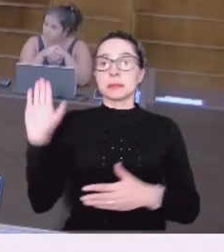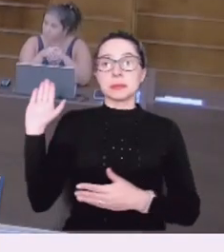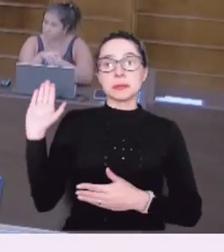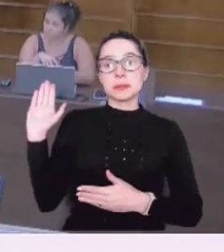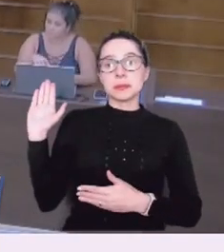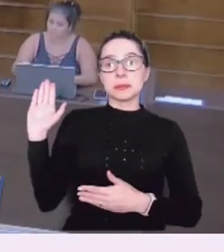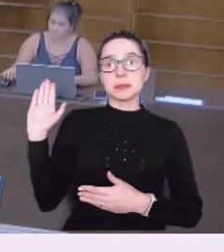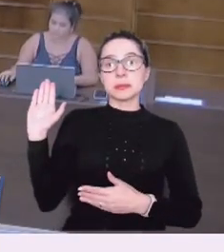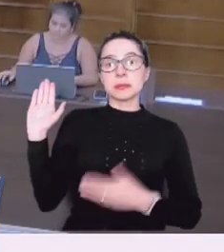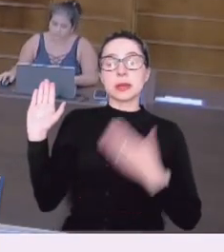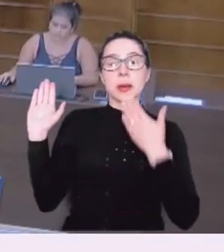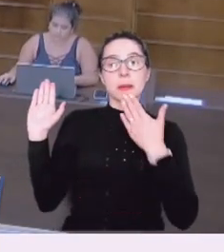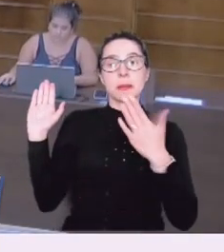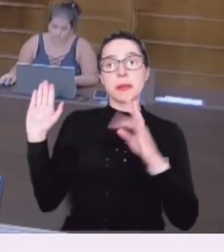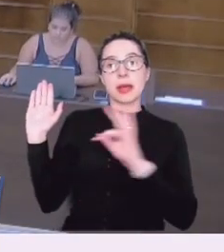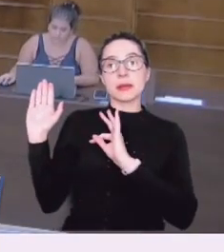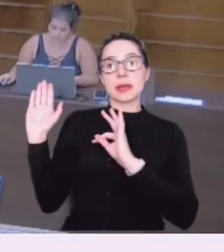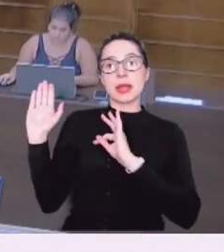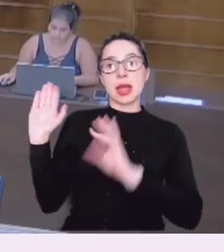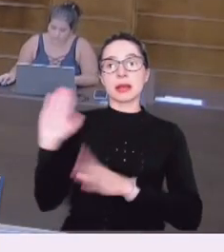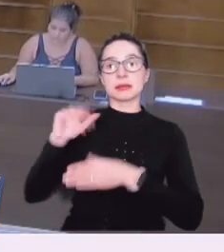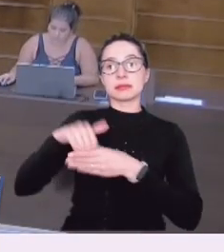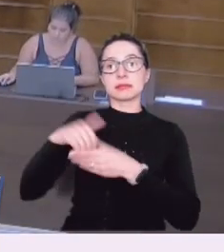a técnica que coloque em votação.